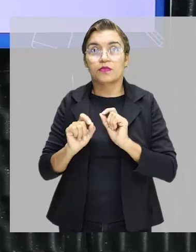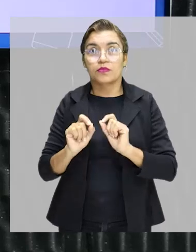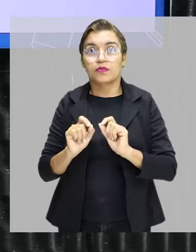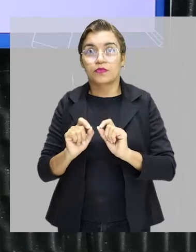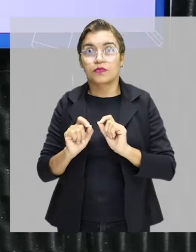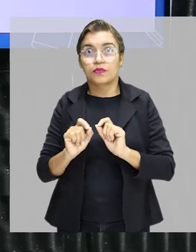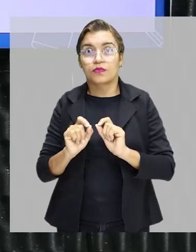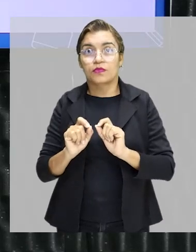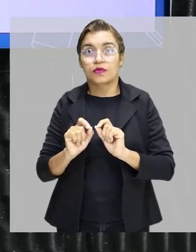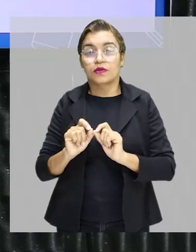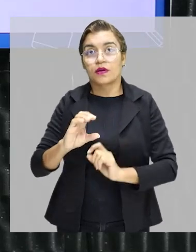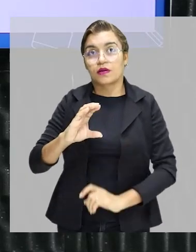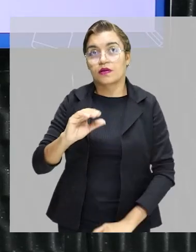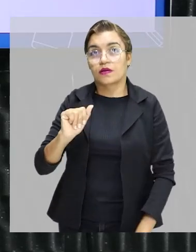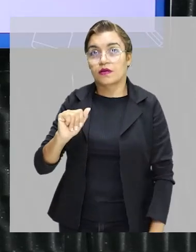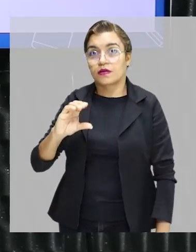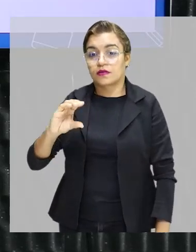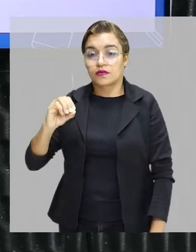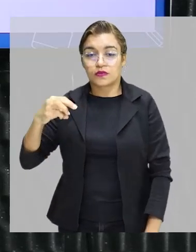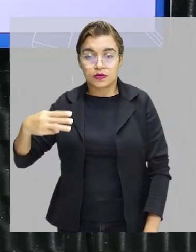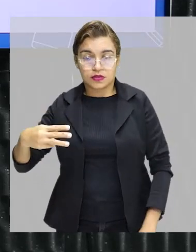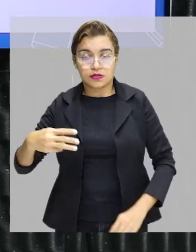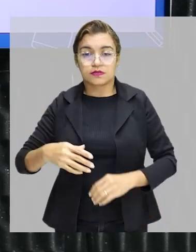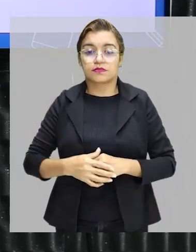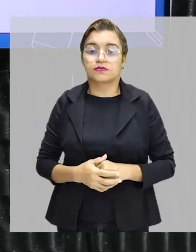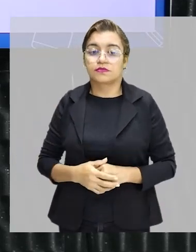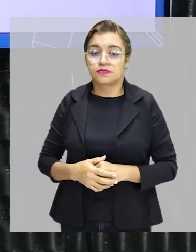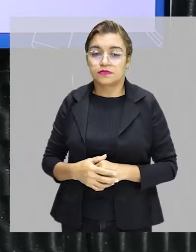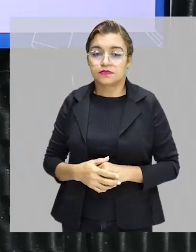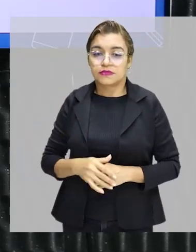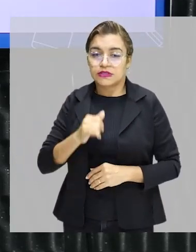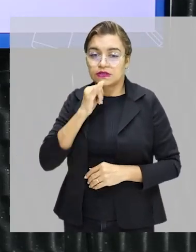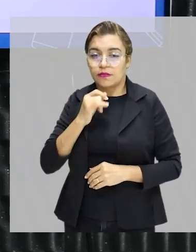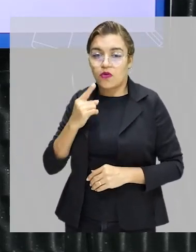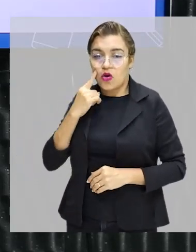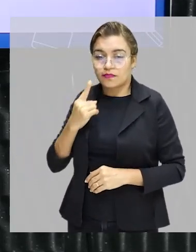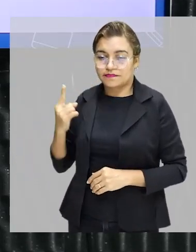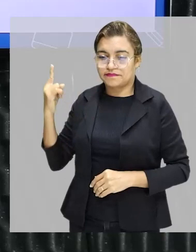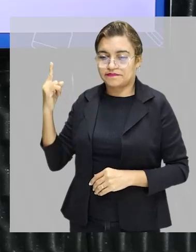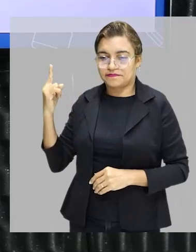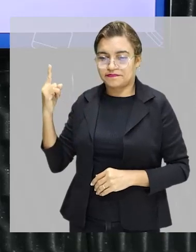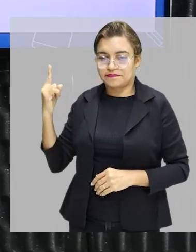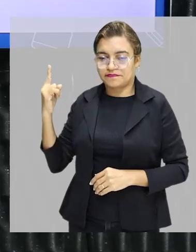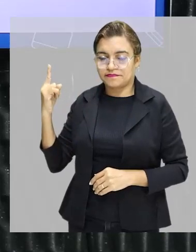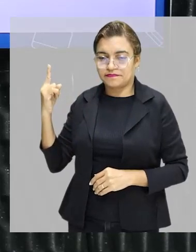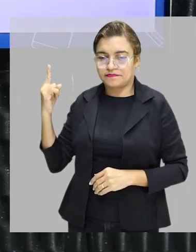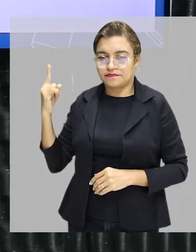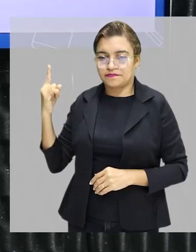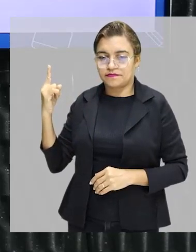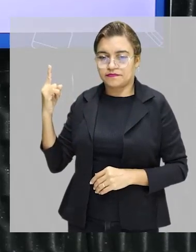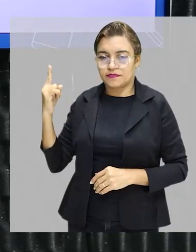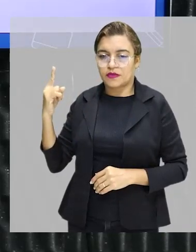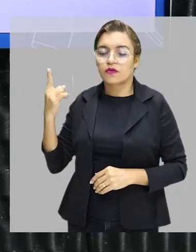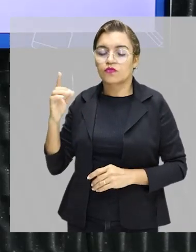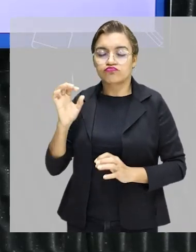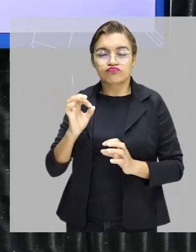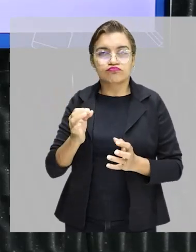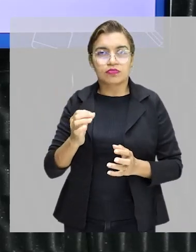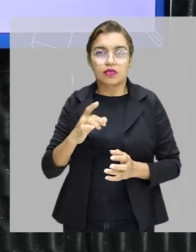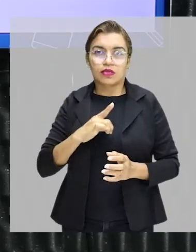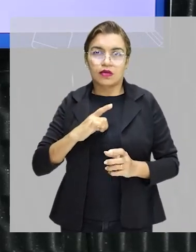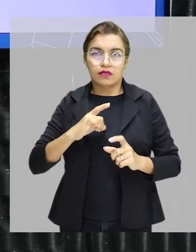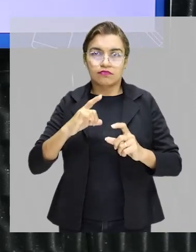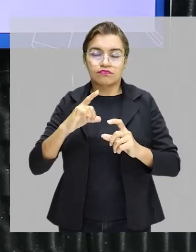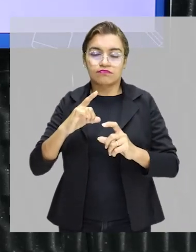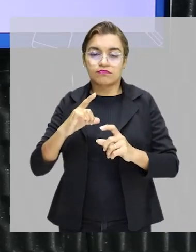de 1,5 litro, então 1,5 litro eu vou ter X, certo? Com isso eu consigo montar uma regra